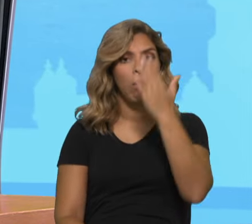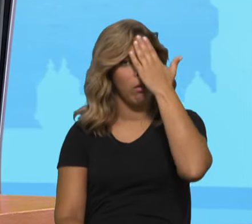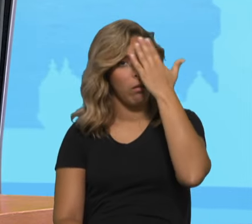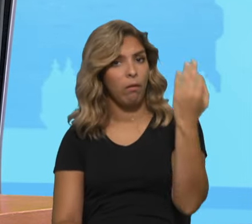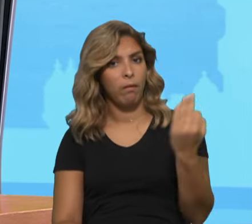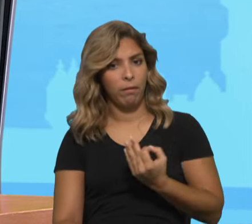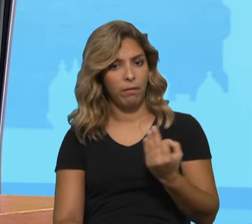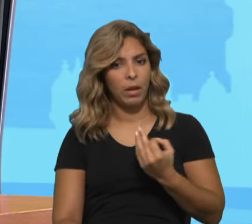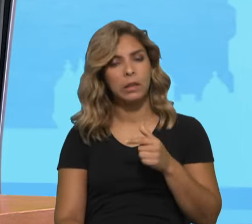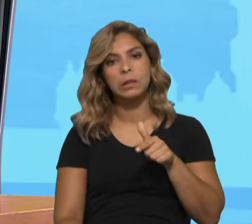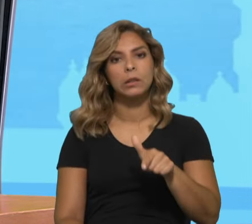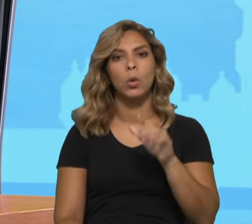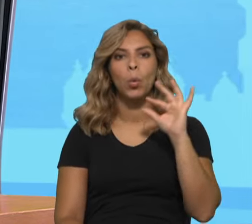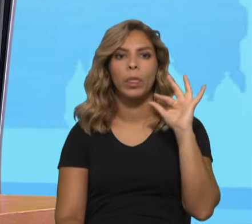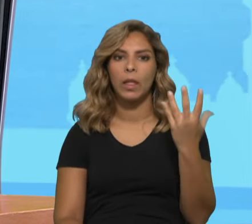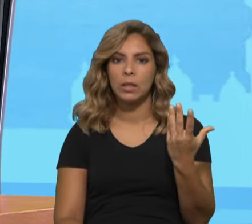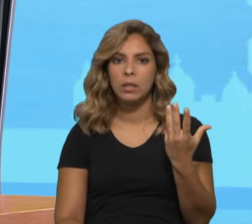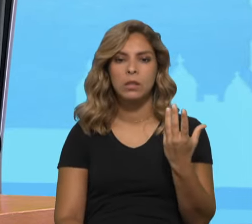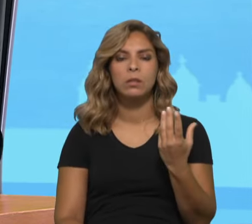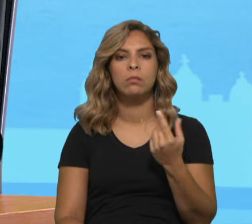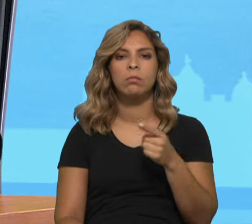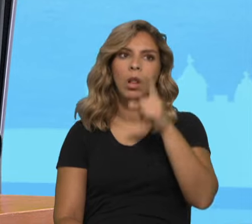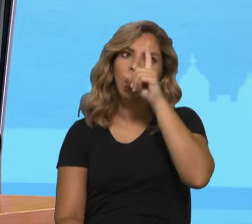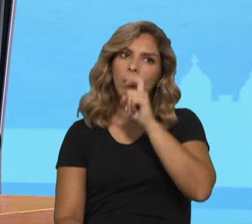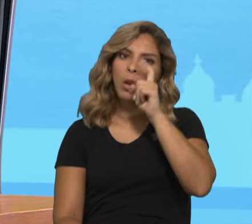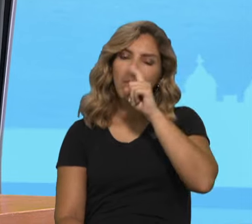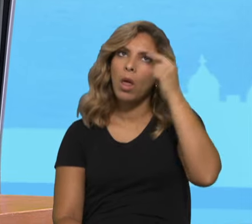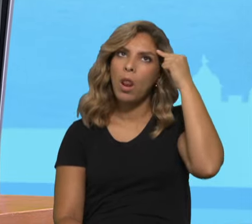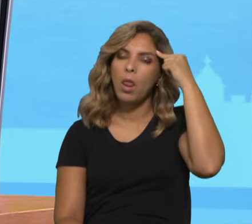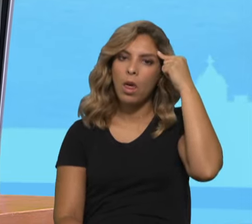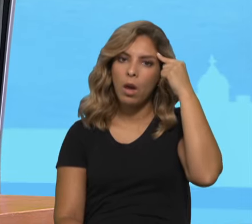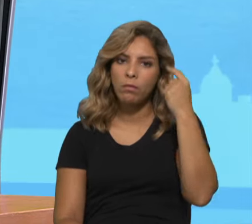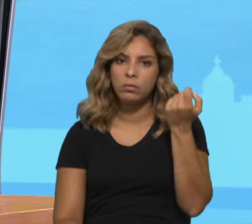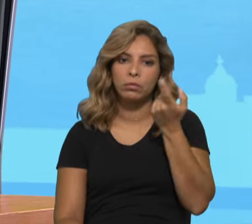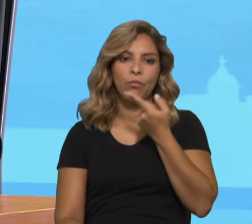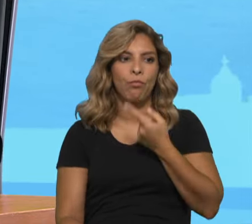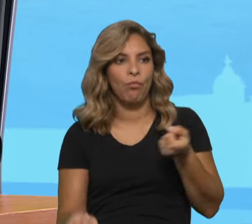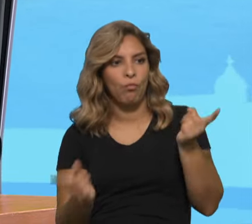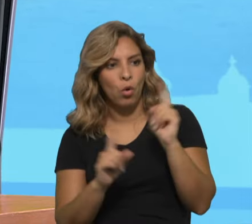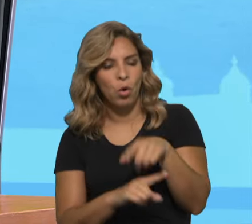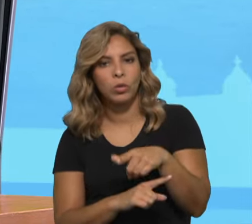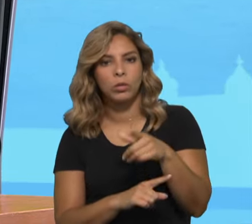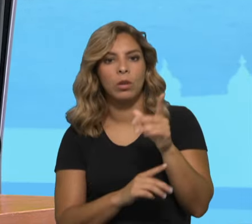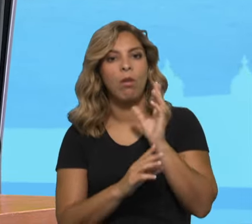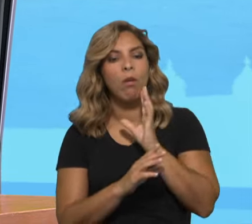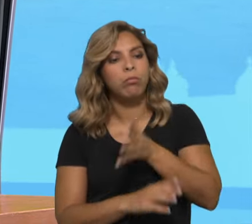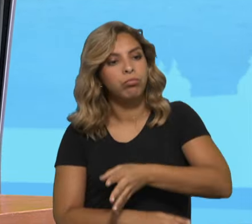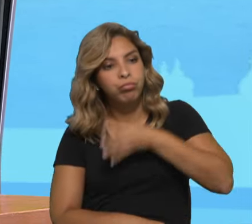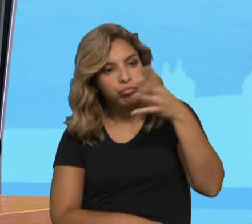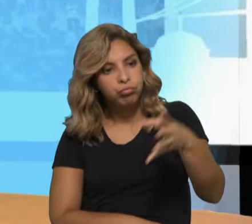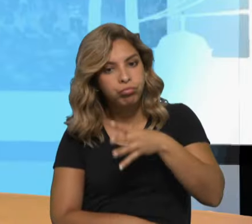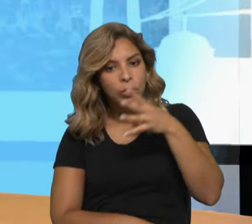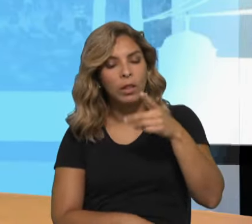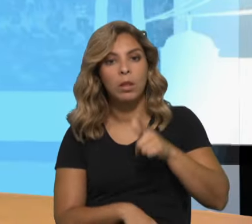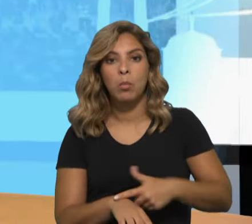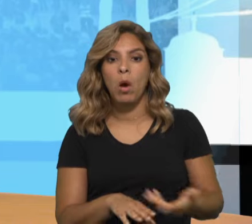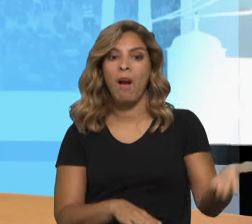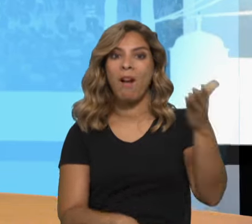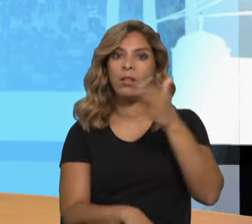episódio como esses tenha sido lembrado e recontado dentro da comunidade em momentos em que a